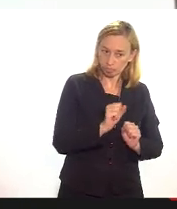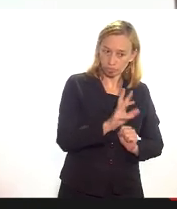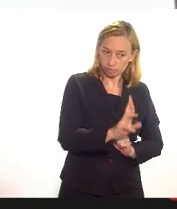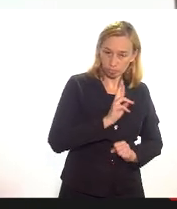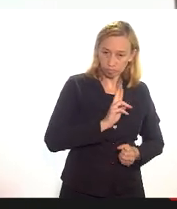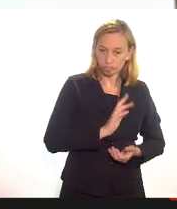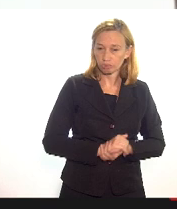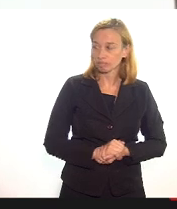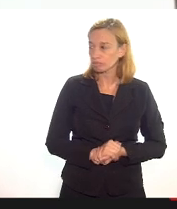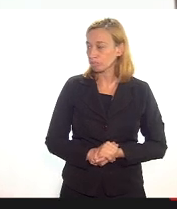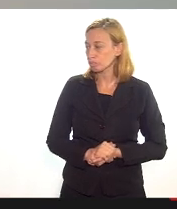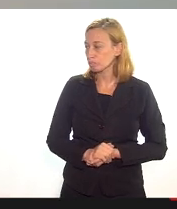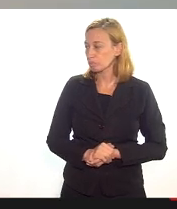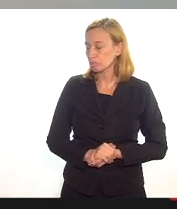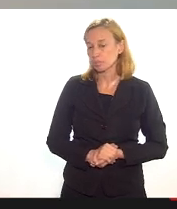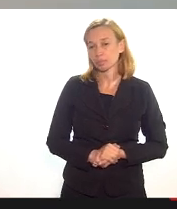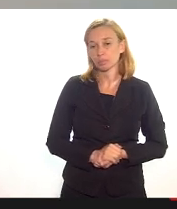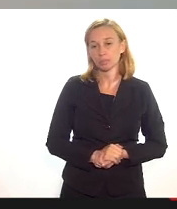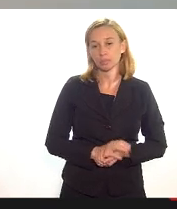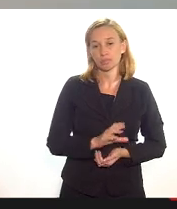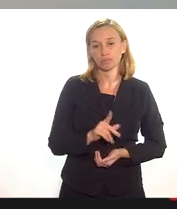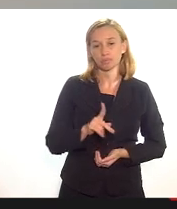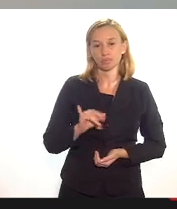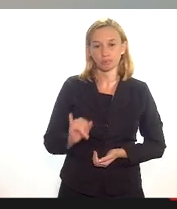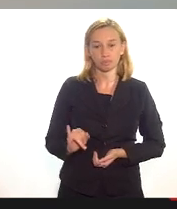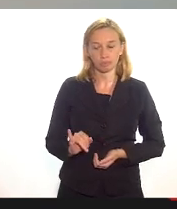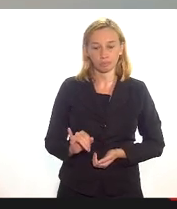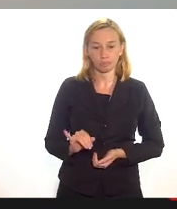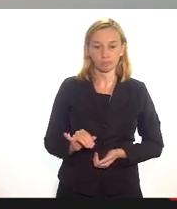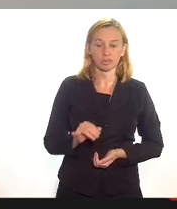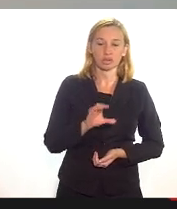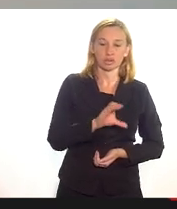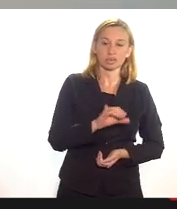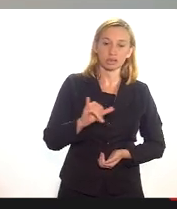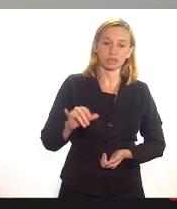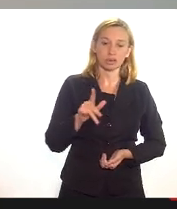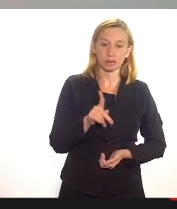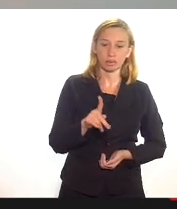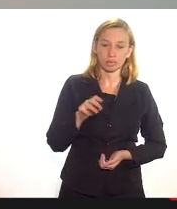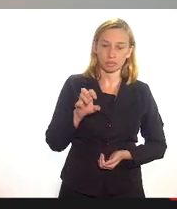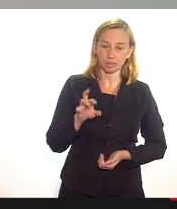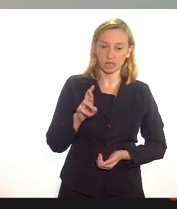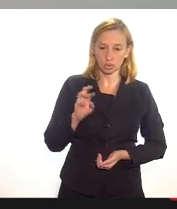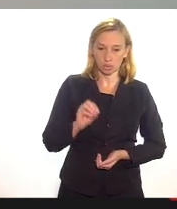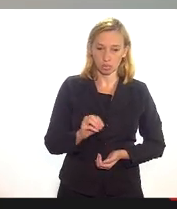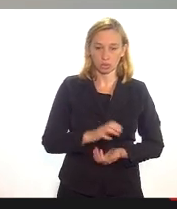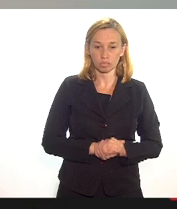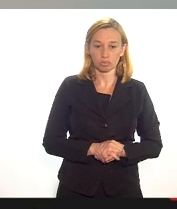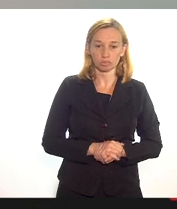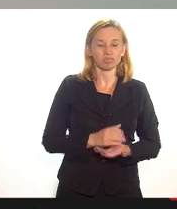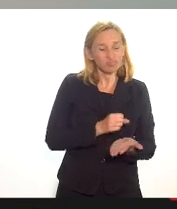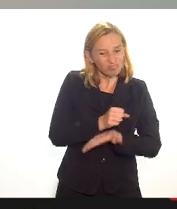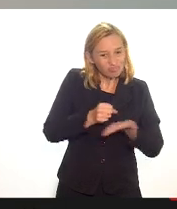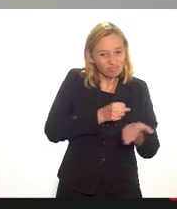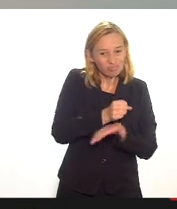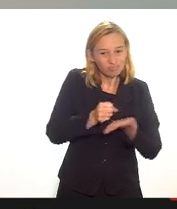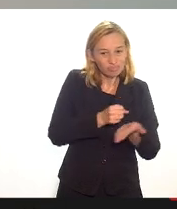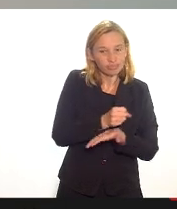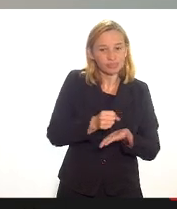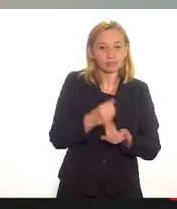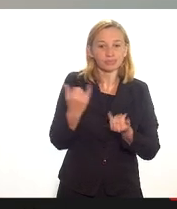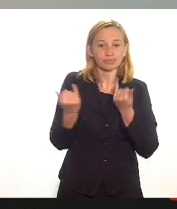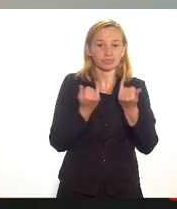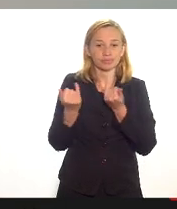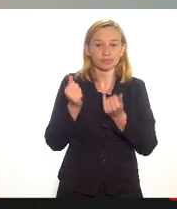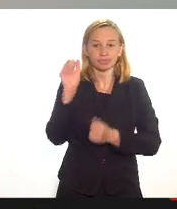responder? O Cipetro, creio que é o Cipetro que vocês estão falando, ele basicamente são